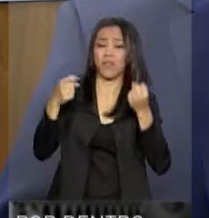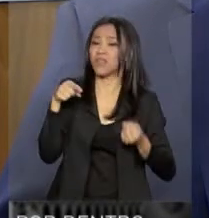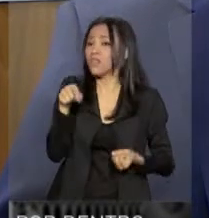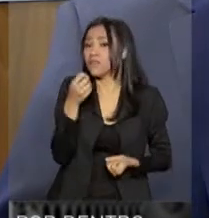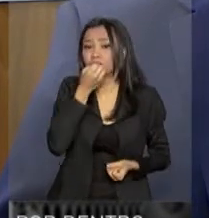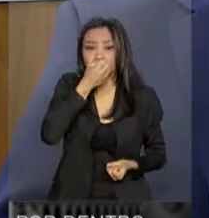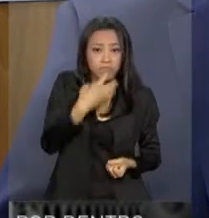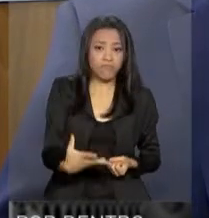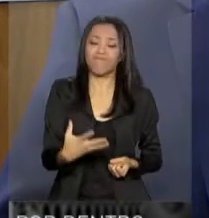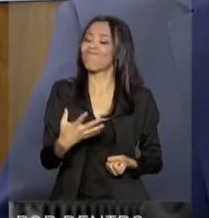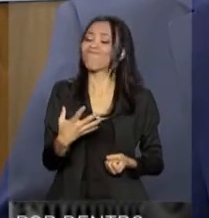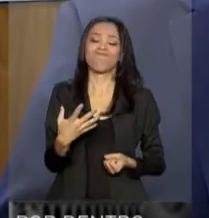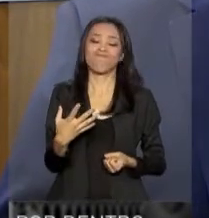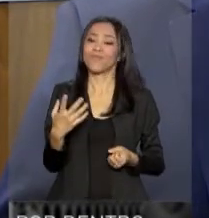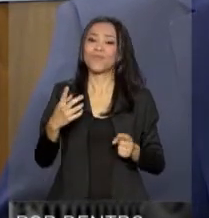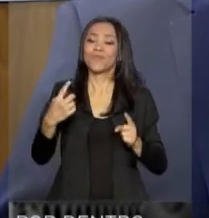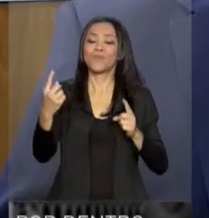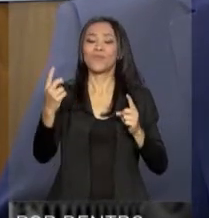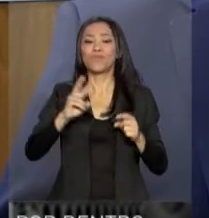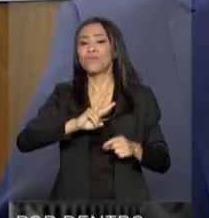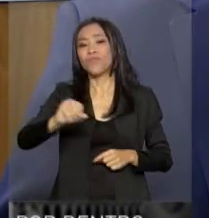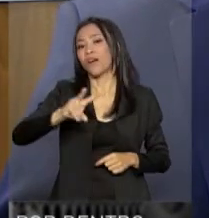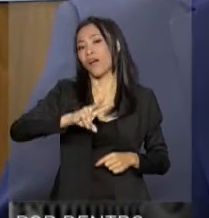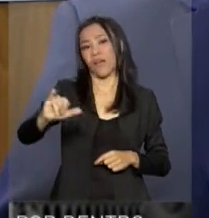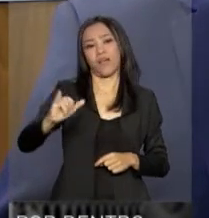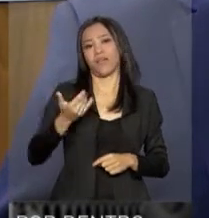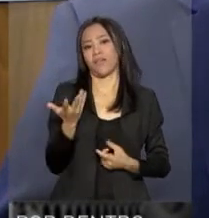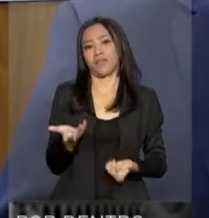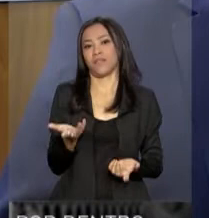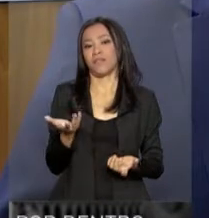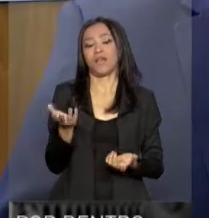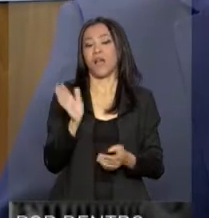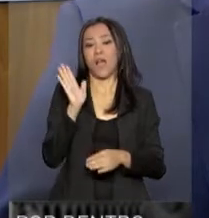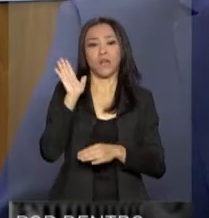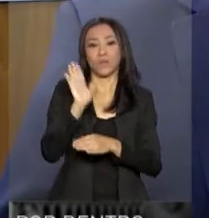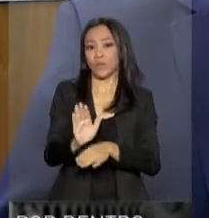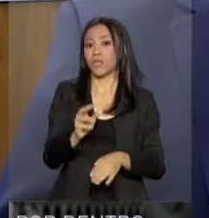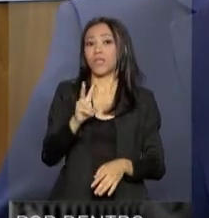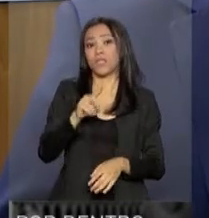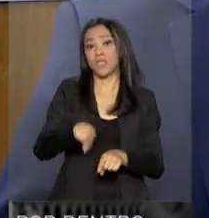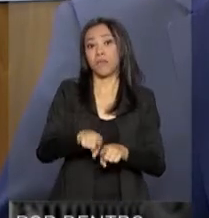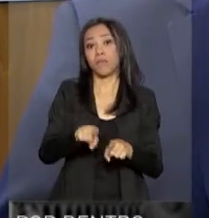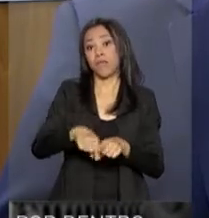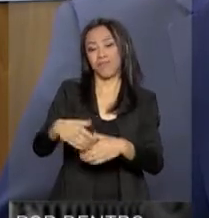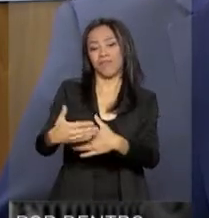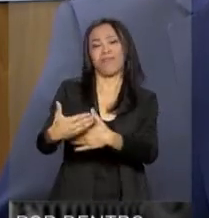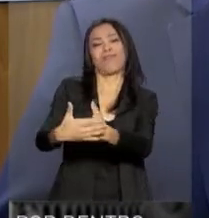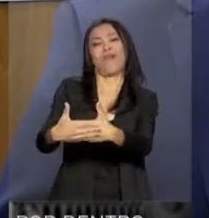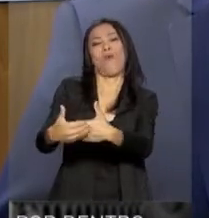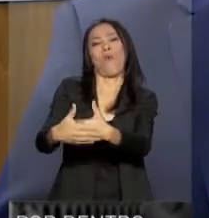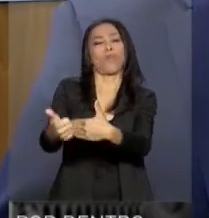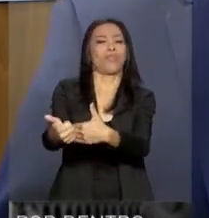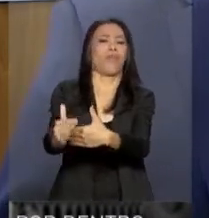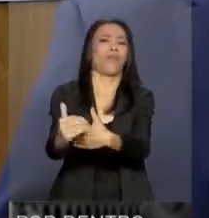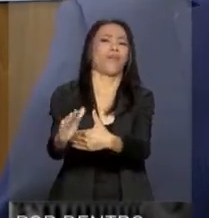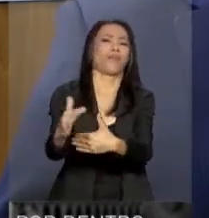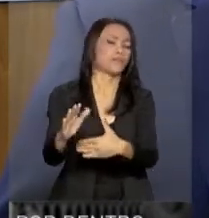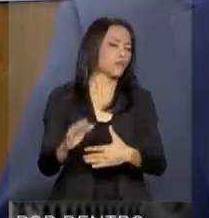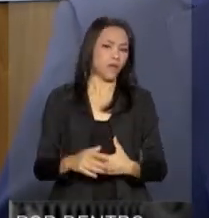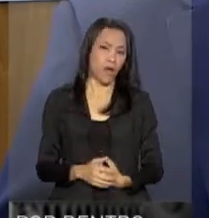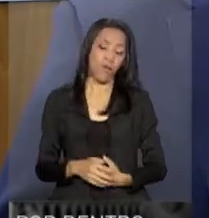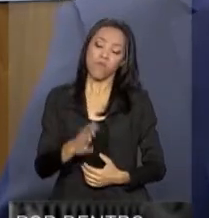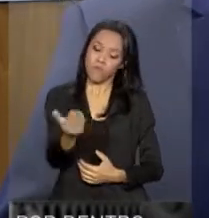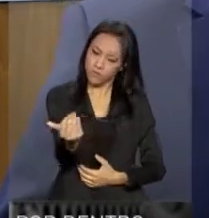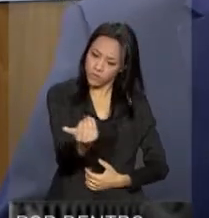sancioná-las o acordo não é simplesmente passar a mão na cabeça das empresas é muito mais do que isso é sancioná las com algumas vantagens